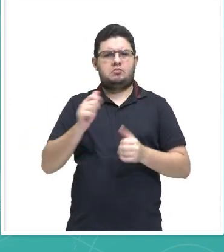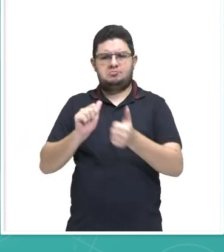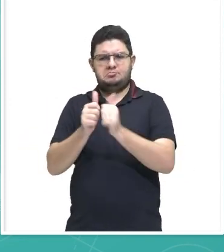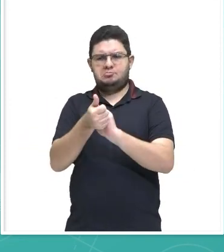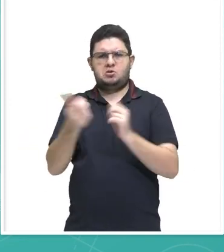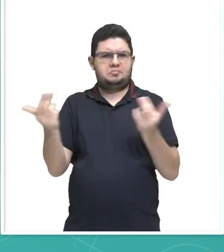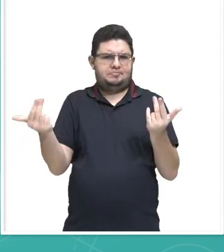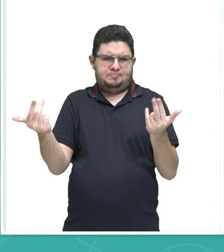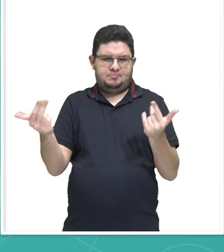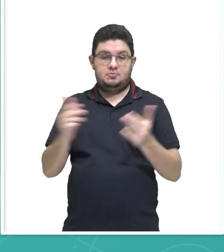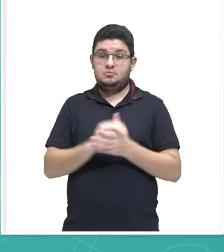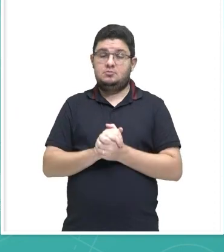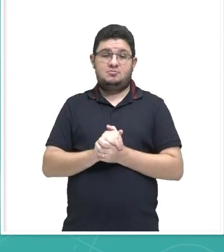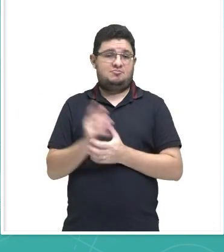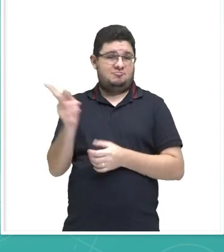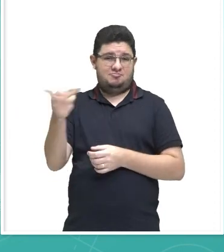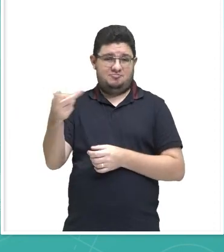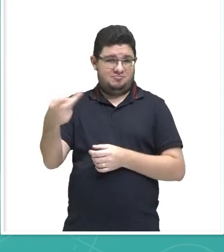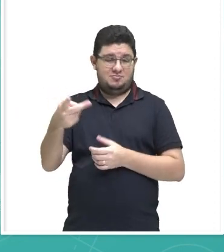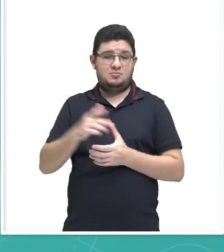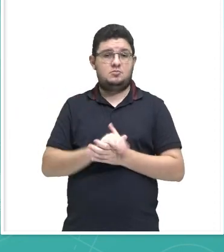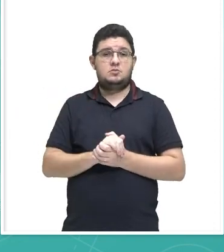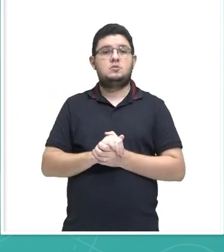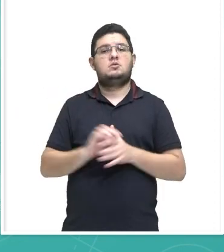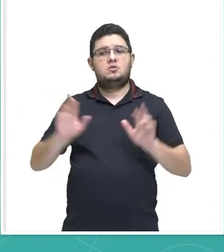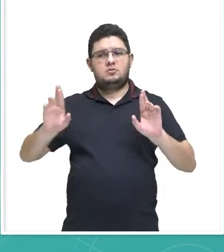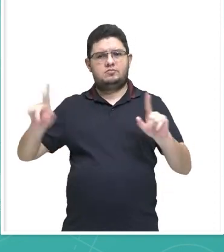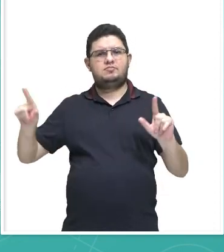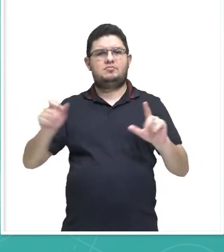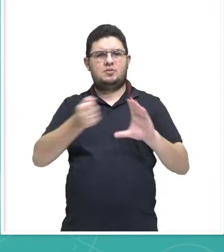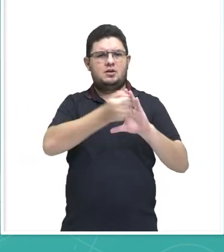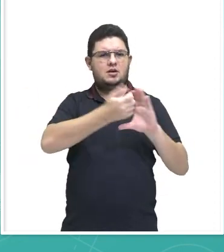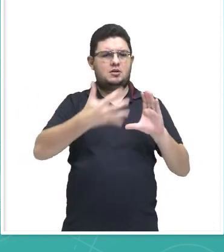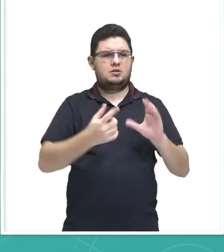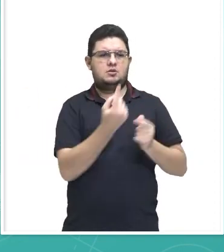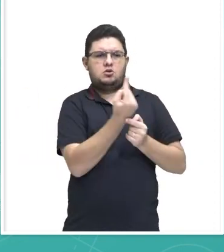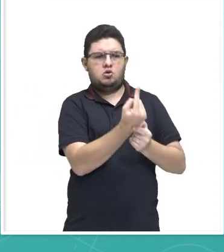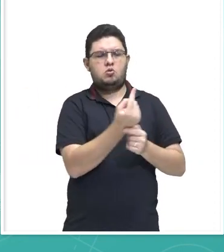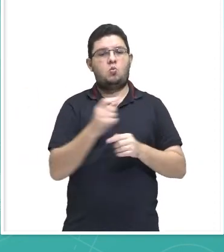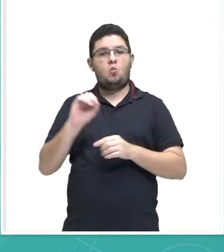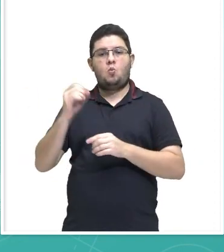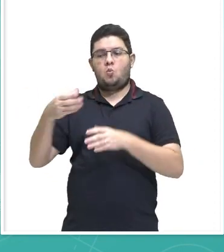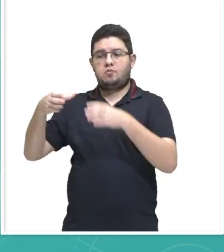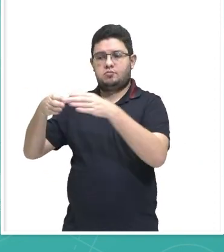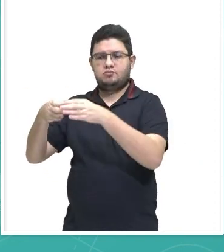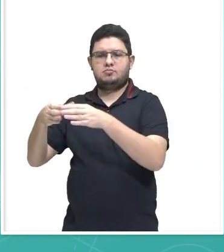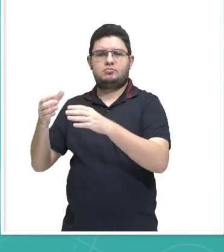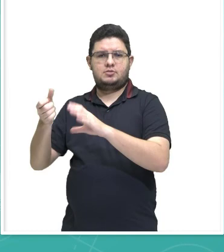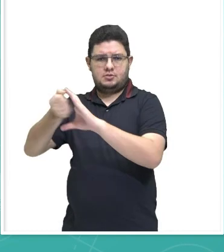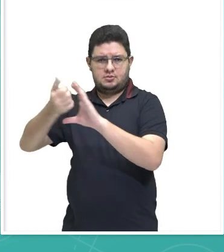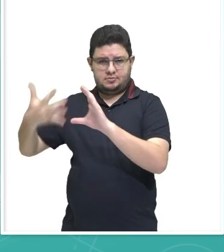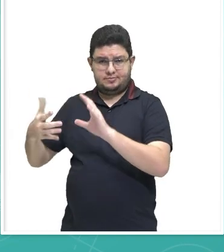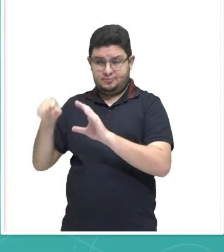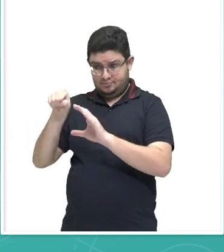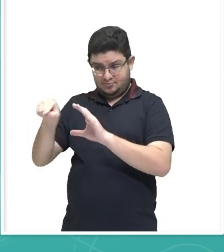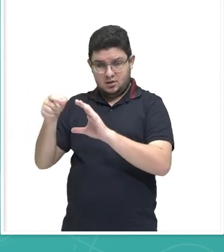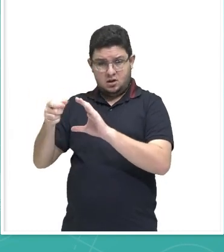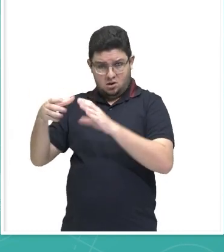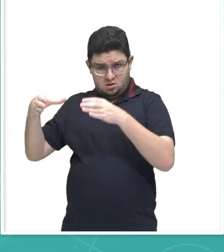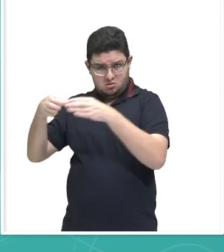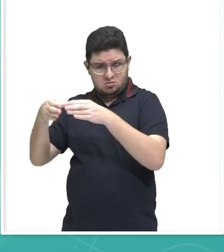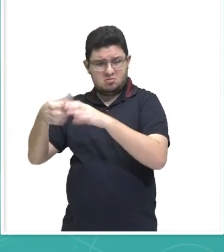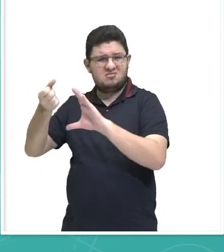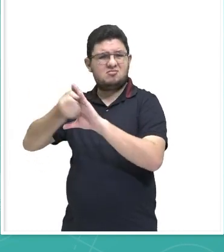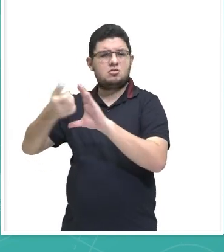individuais. Também está incorreto, porque cada um tem suas próprias características. No esporte coletivo, a gente está falando do quê? O próprio nome já